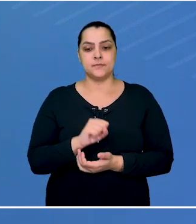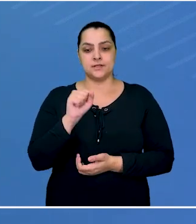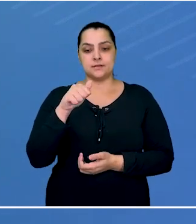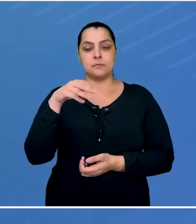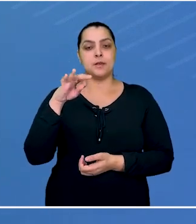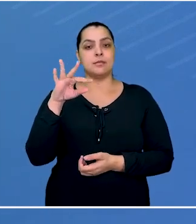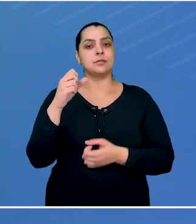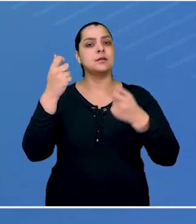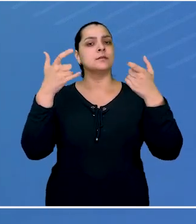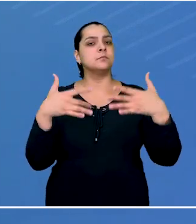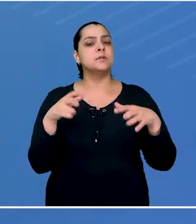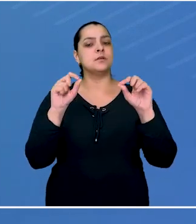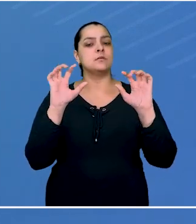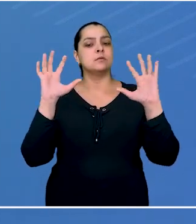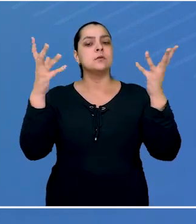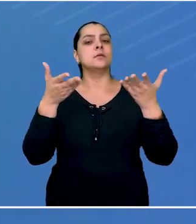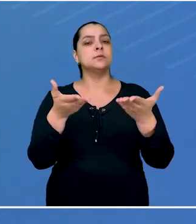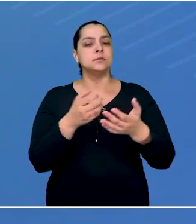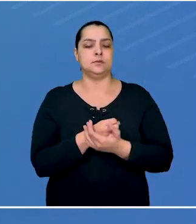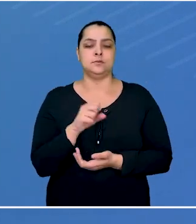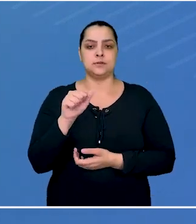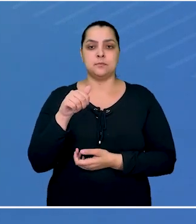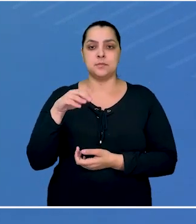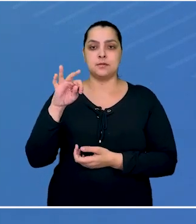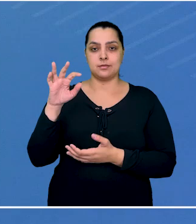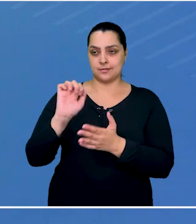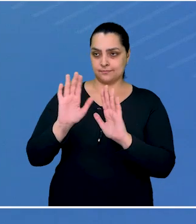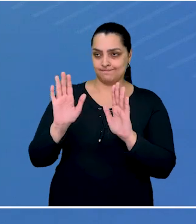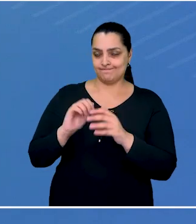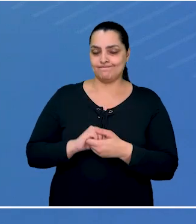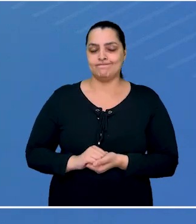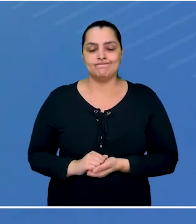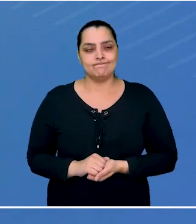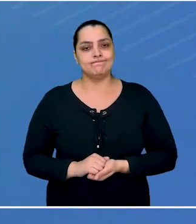Flor explica para a gente agora esse caso. Oi, Samantha.